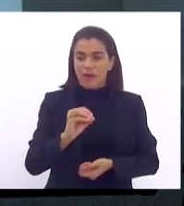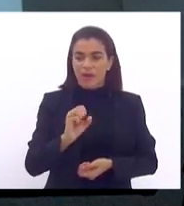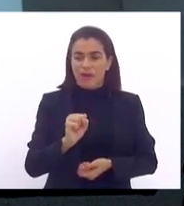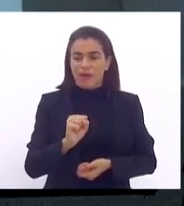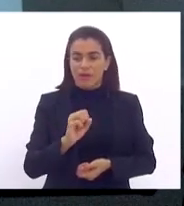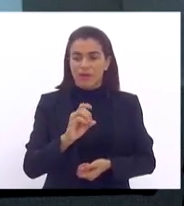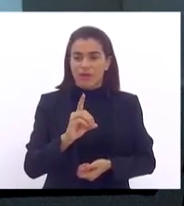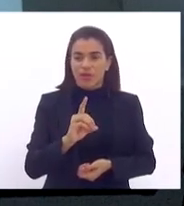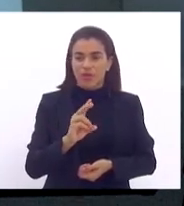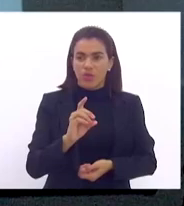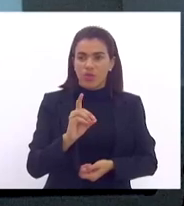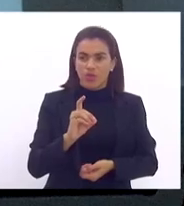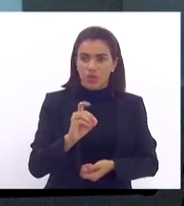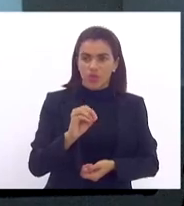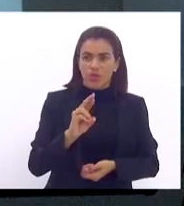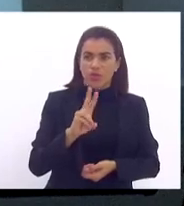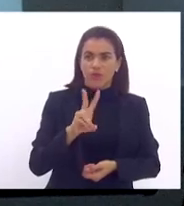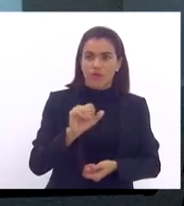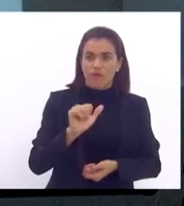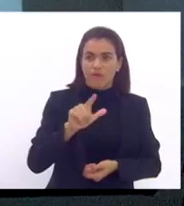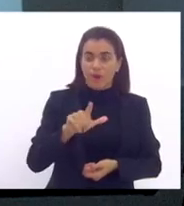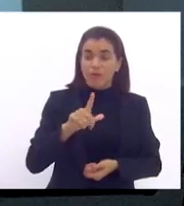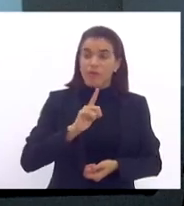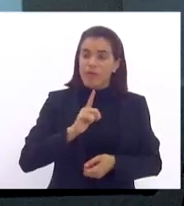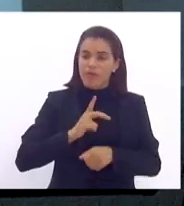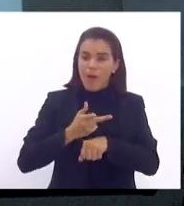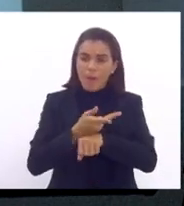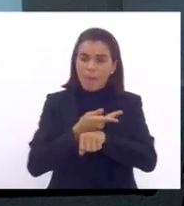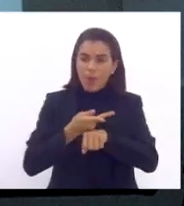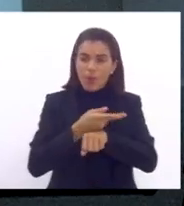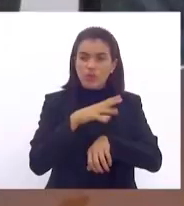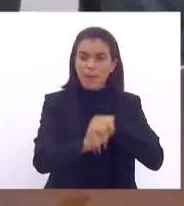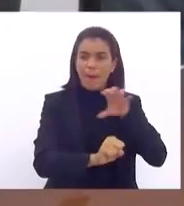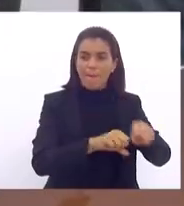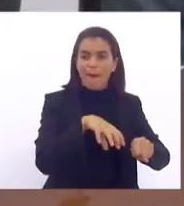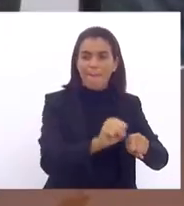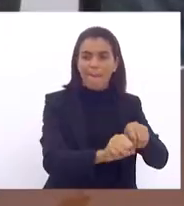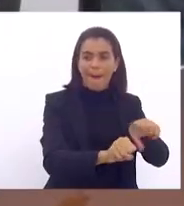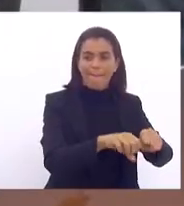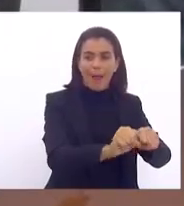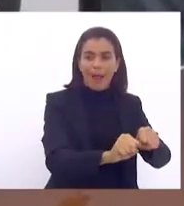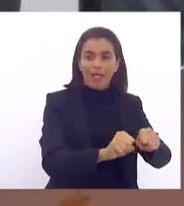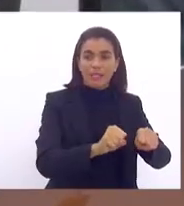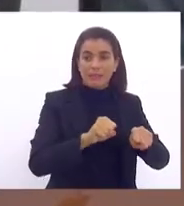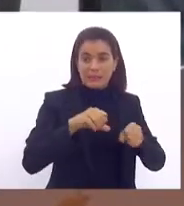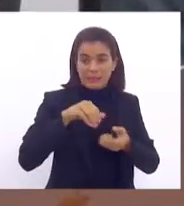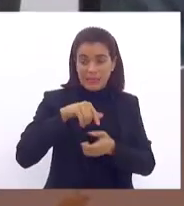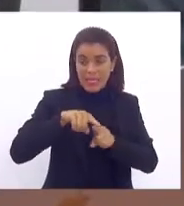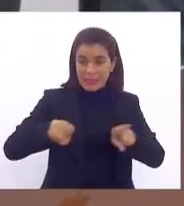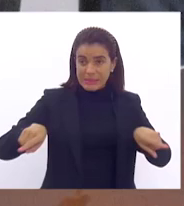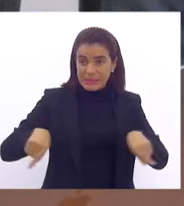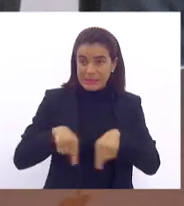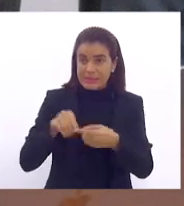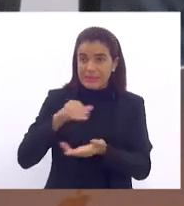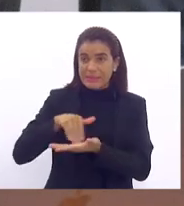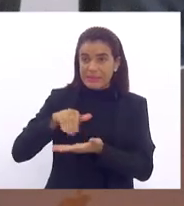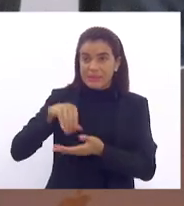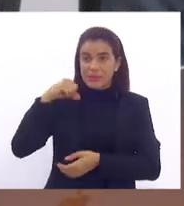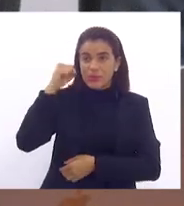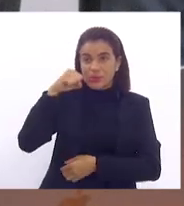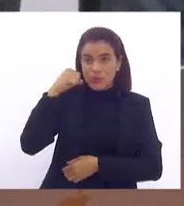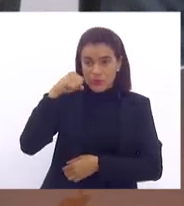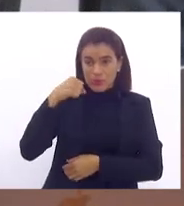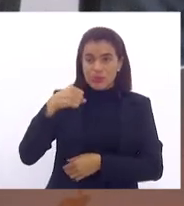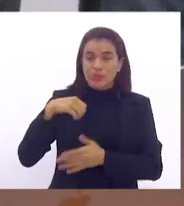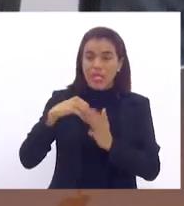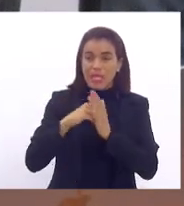do Senado estamos atuando na situação houve uma busca e apreensão eh no gabinete né das dependências do senado federal e que levou